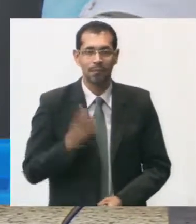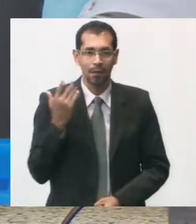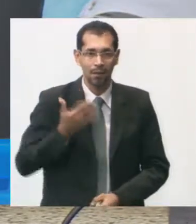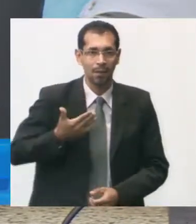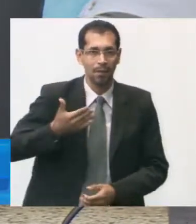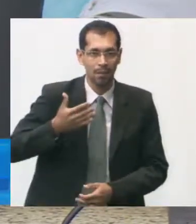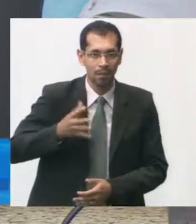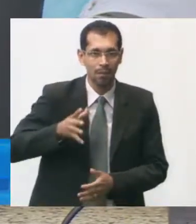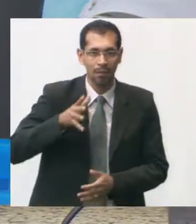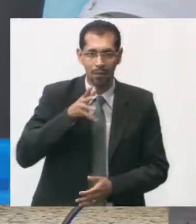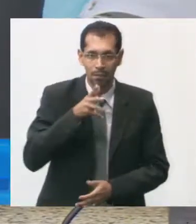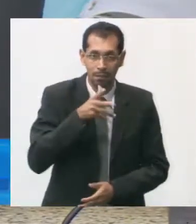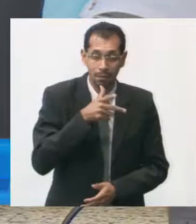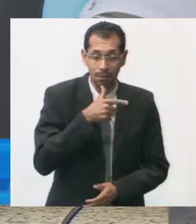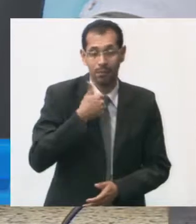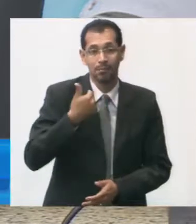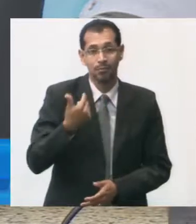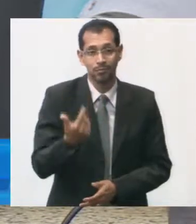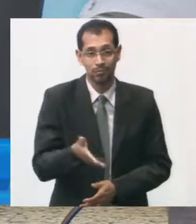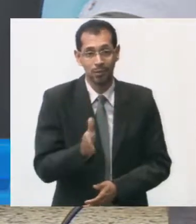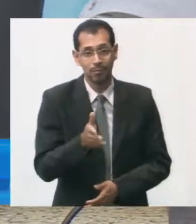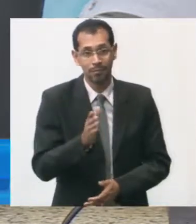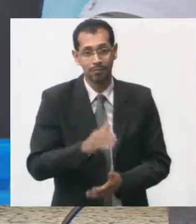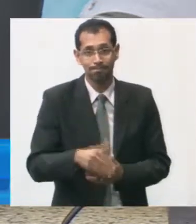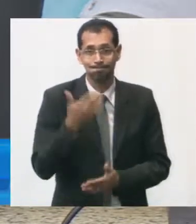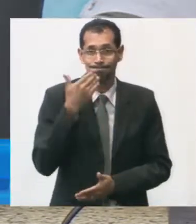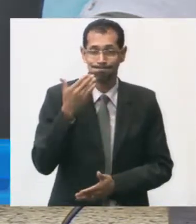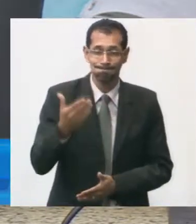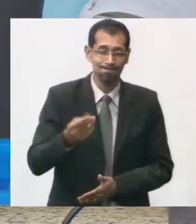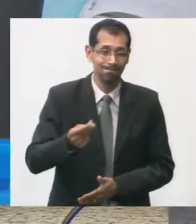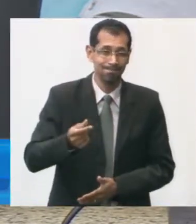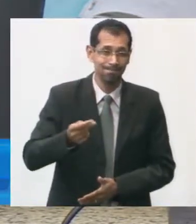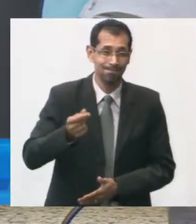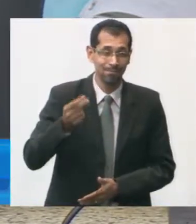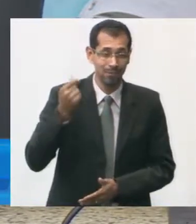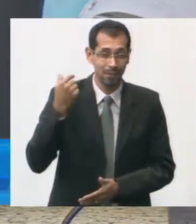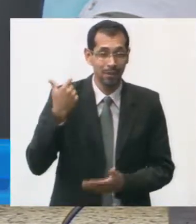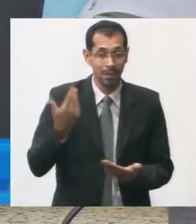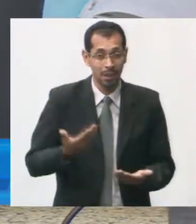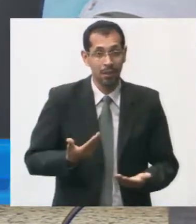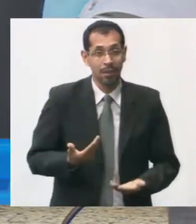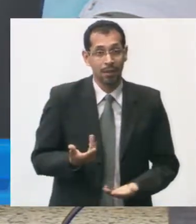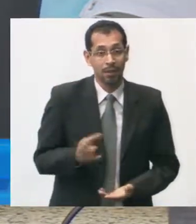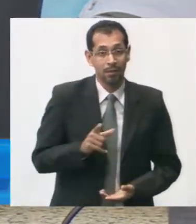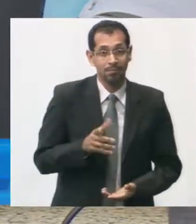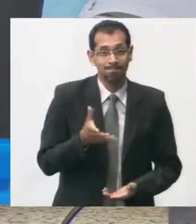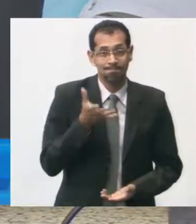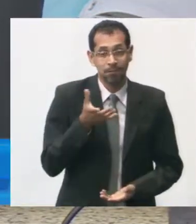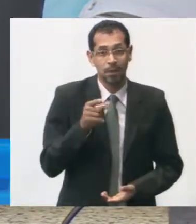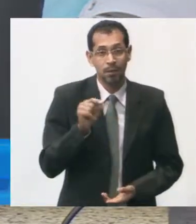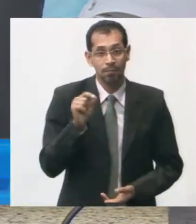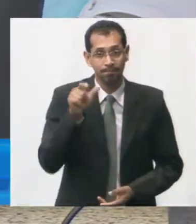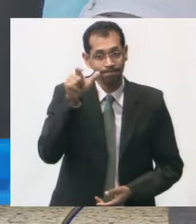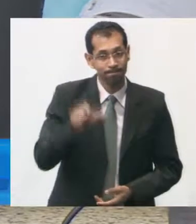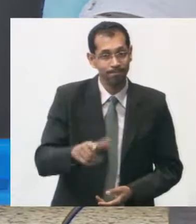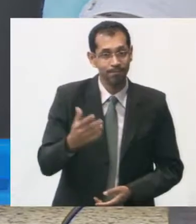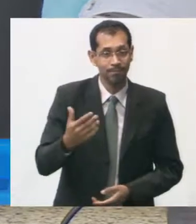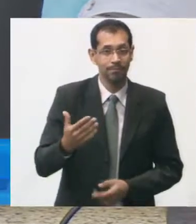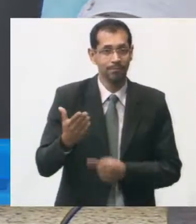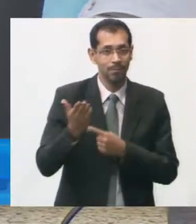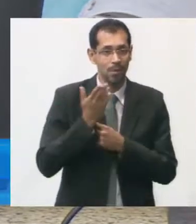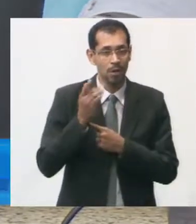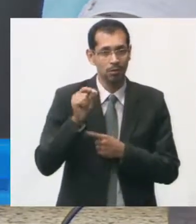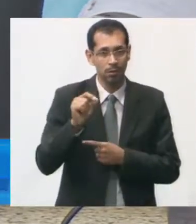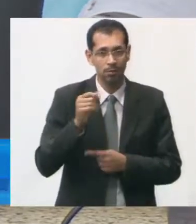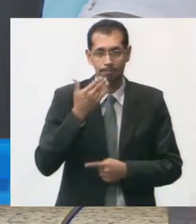pedido há muito tempo. Então, gostaria que Vossa Excelência, como é vereador de Vitória, me ajudasse a fazer esse pedido. Com o maior prazer, Excelência. Me ajudasse